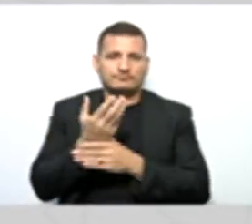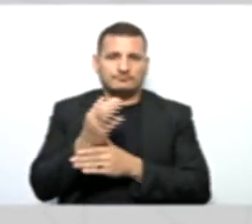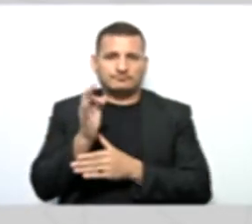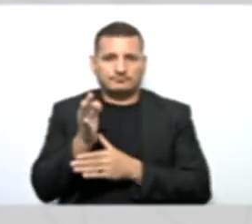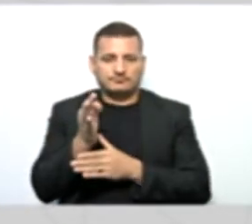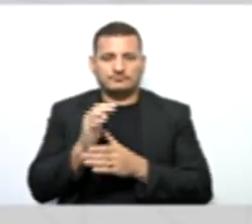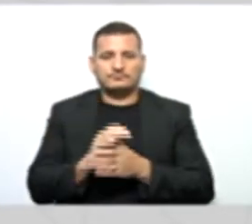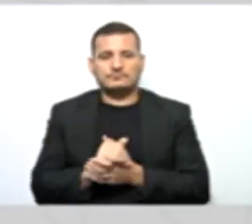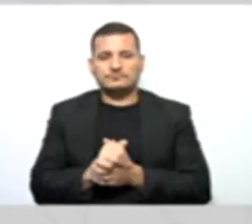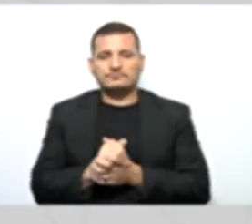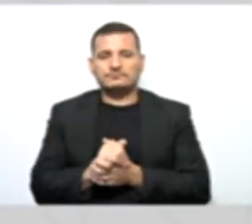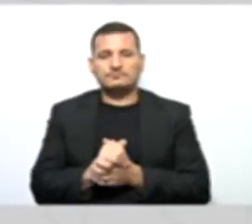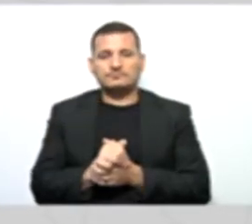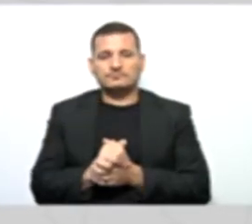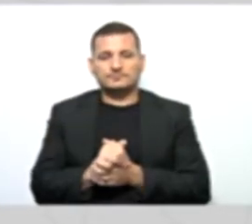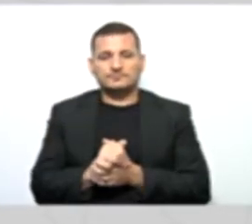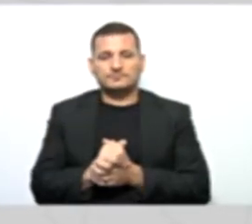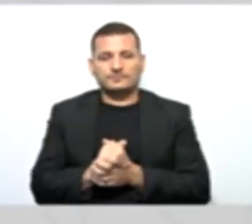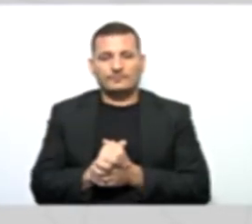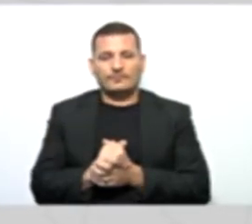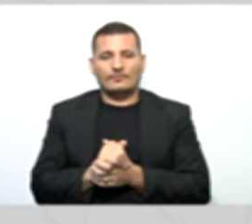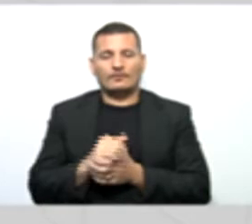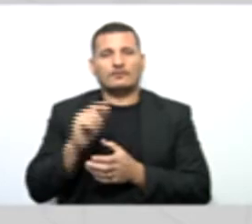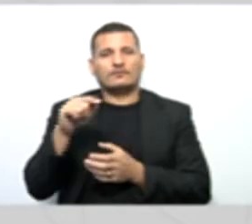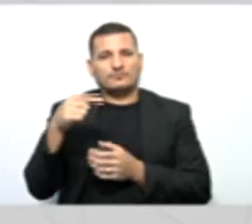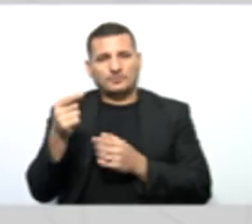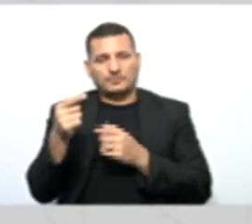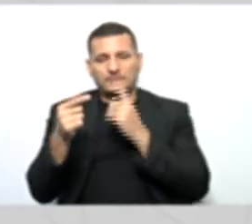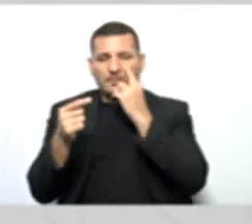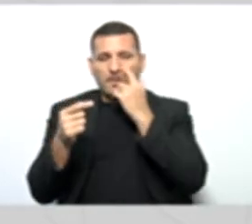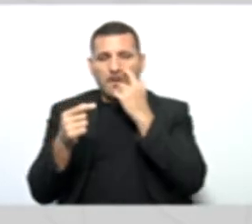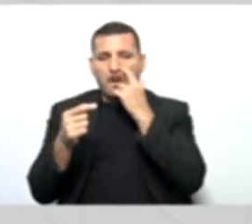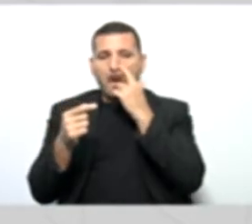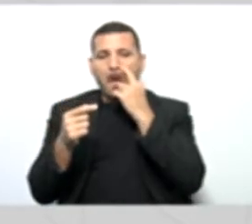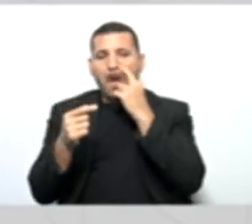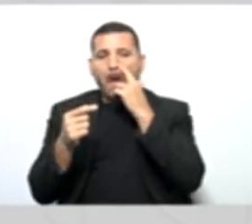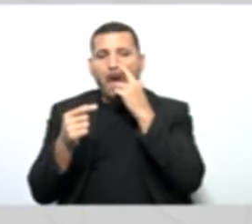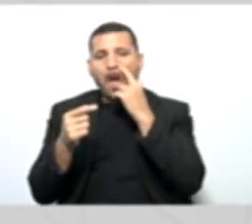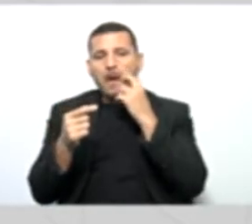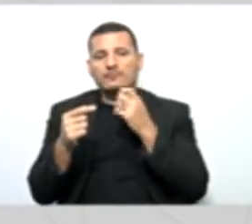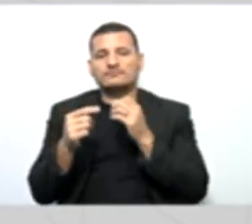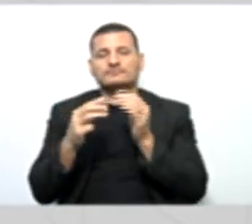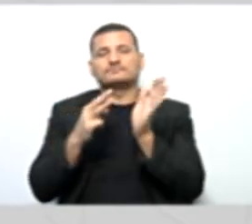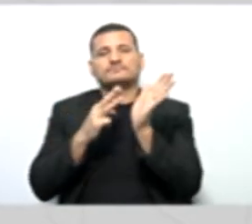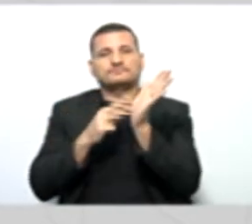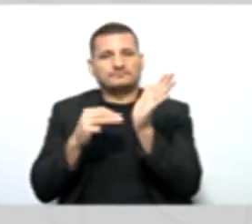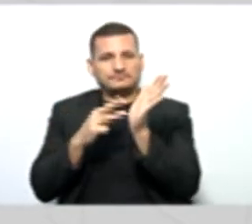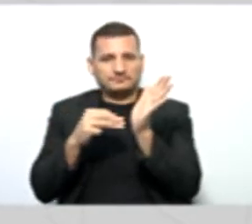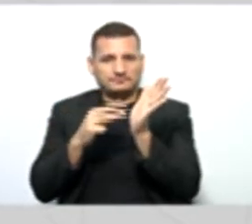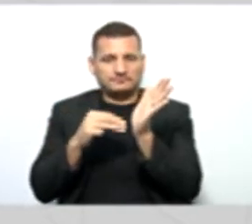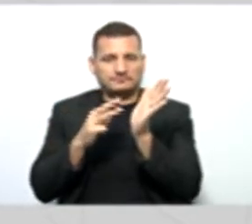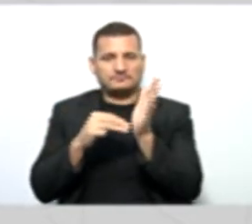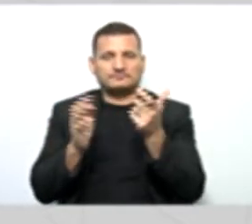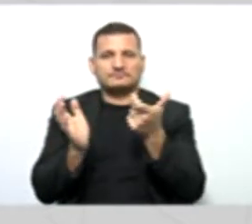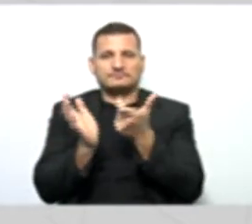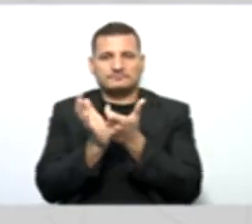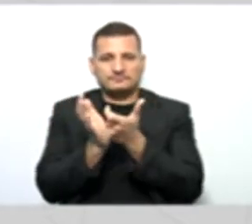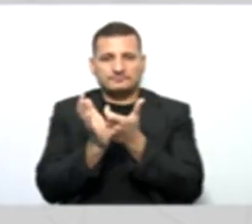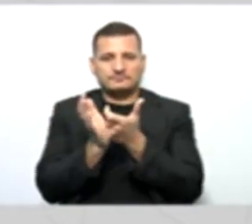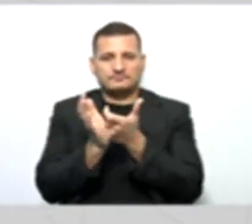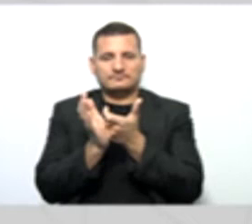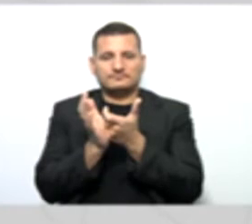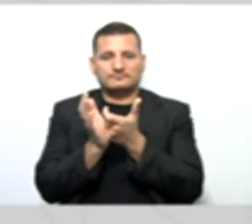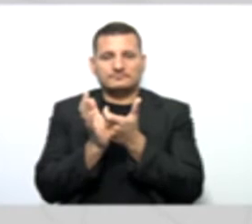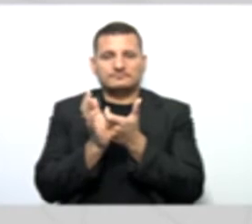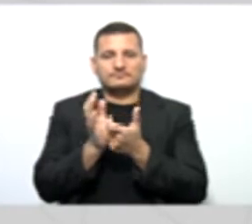Beleza? Por último, novamente aqui, o nosso método de classe.